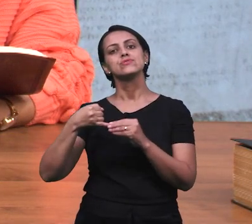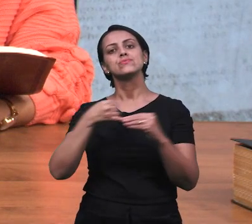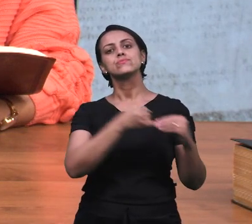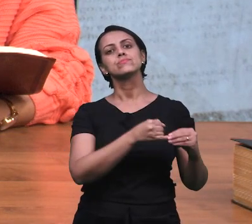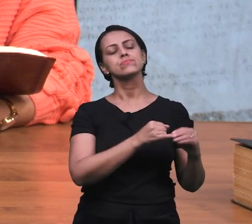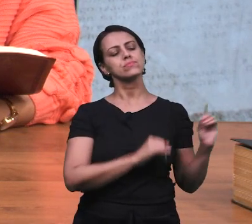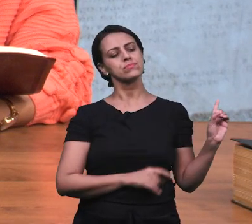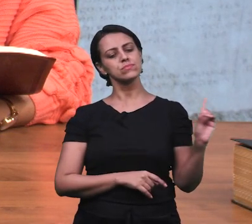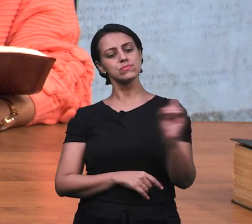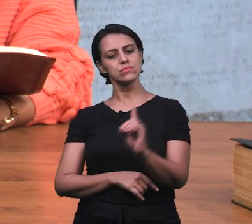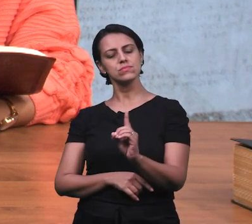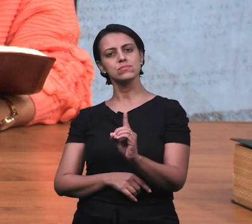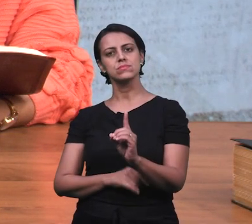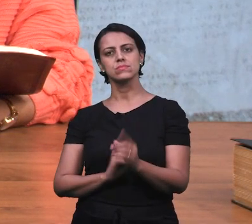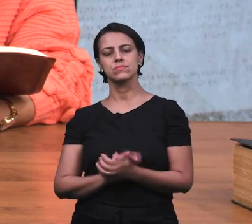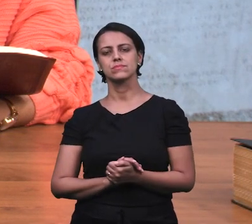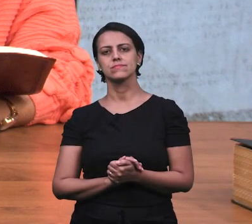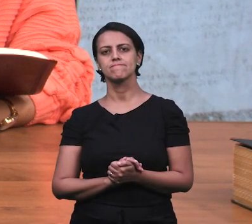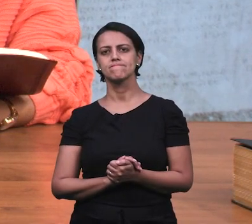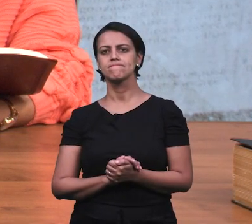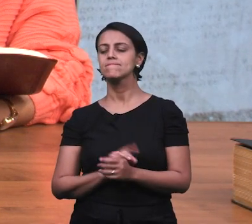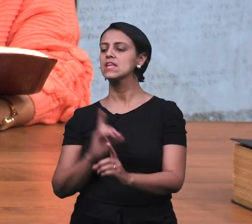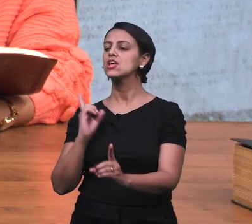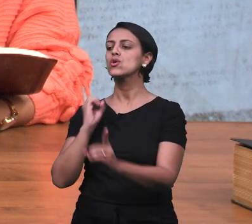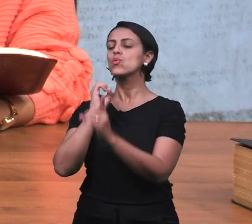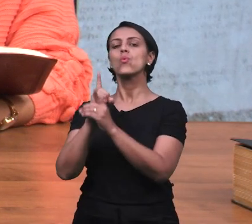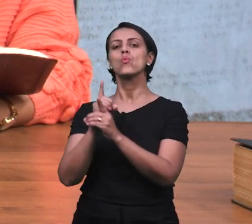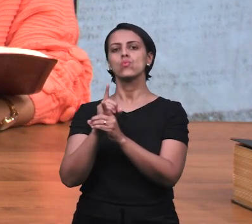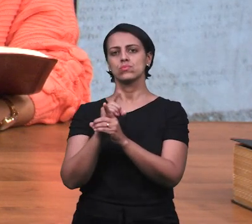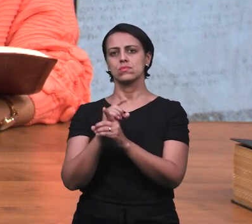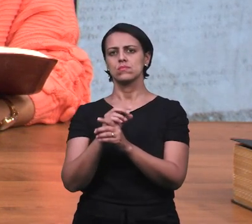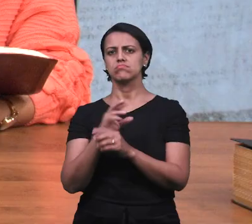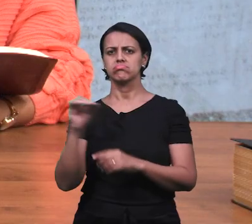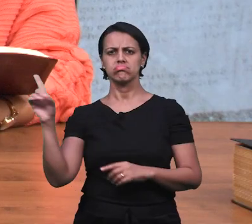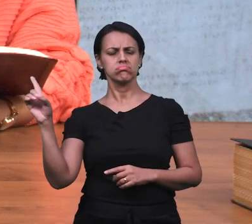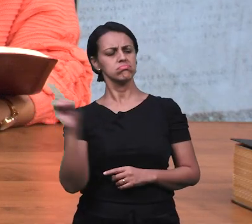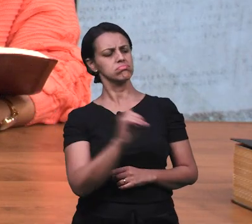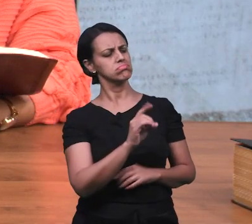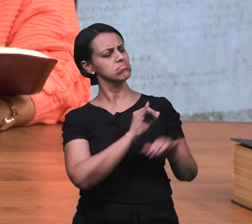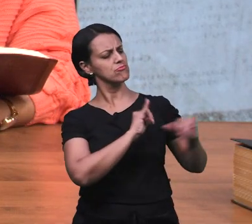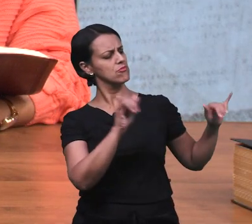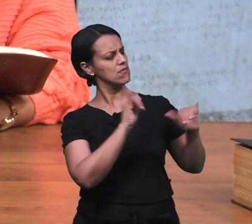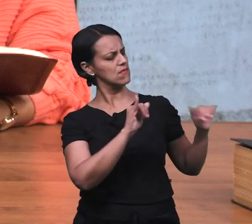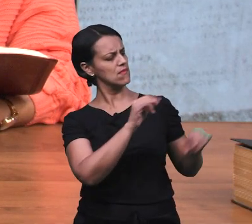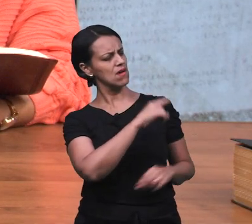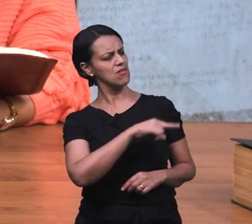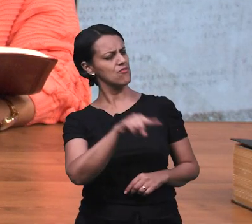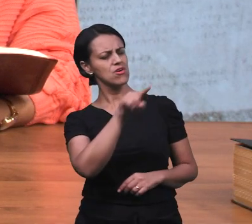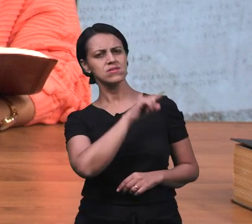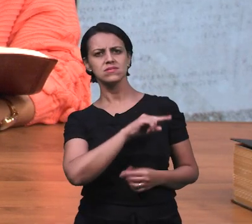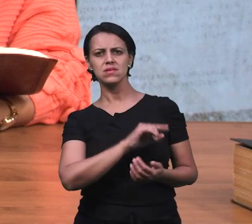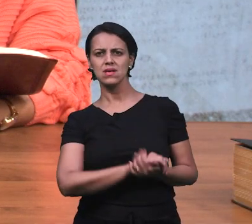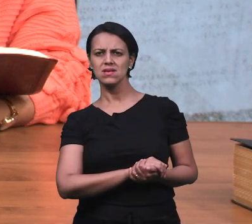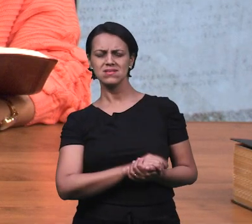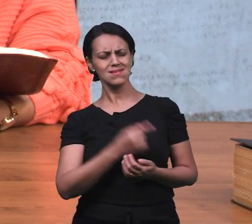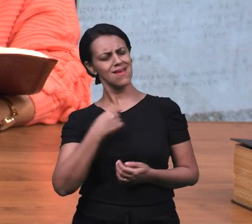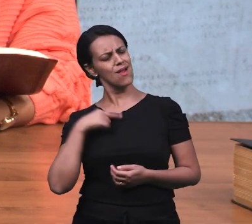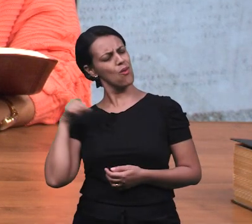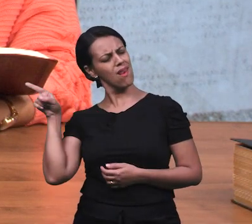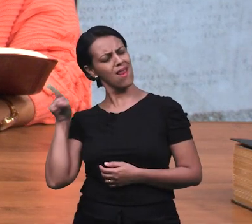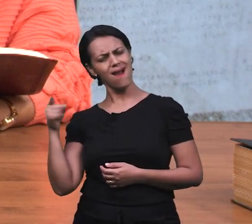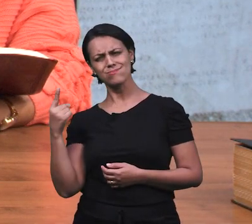lhe disseram a ele e aos homens de Israel: vimos de uma terra